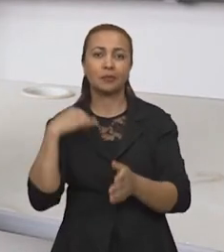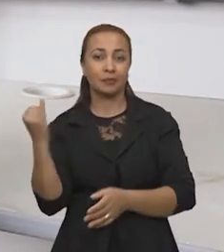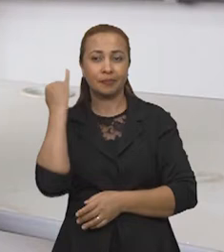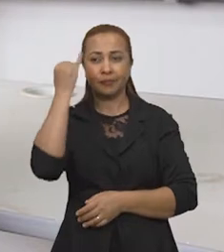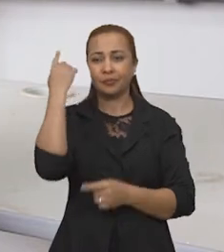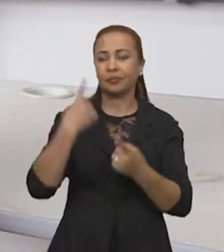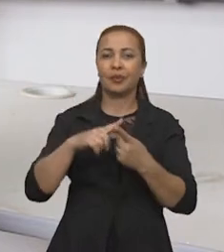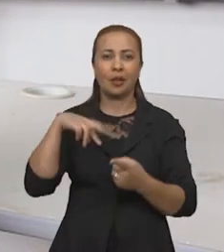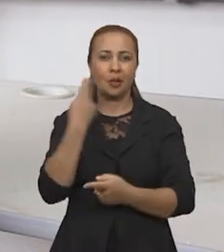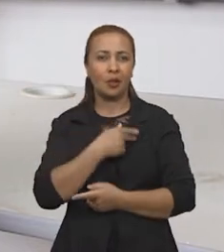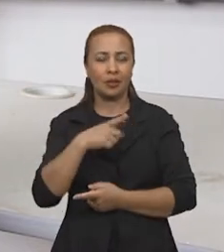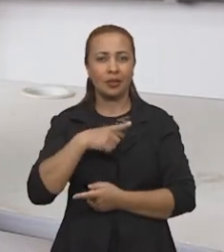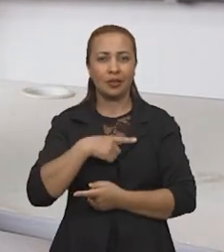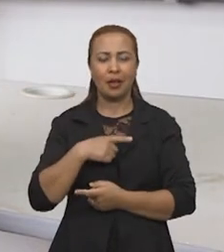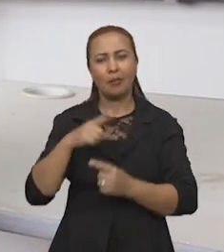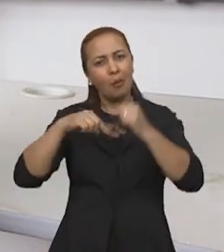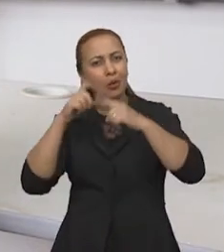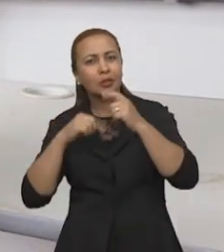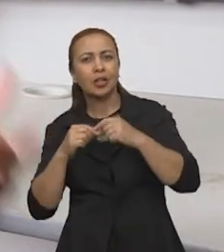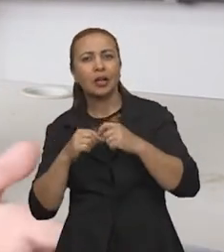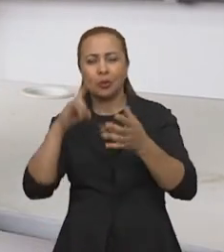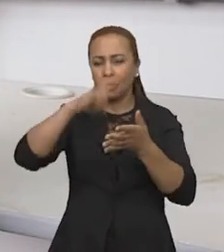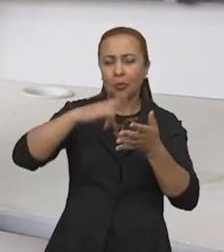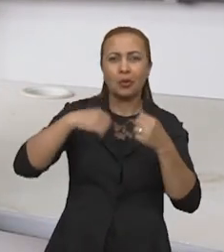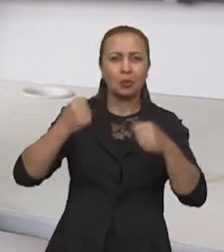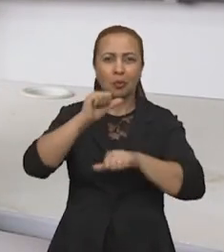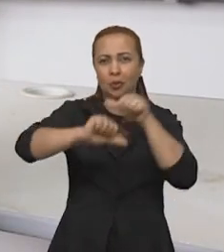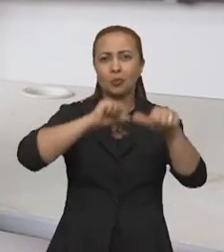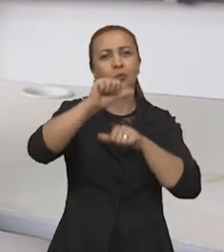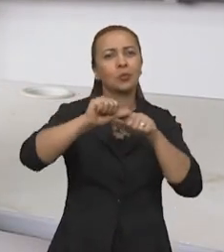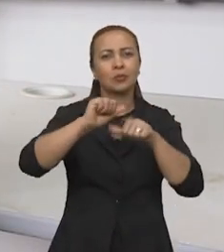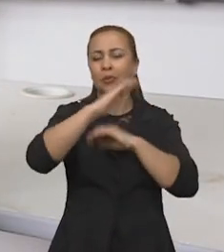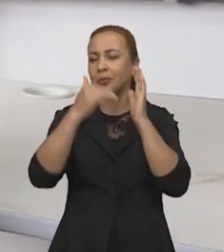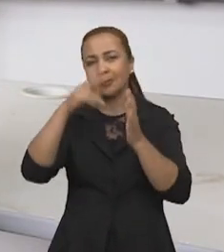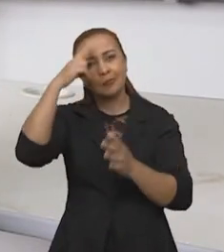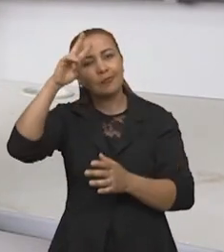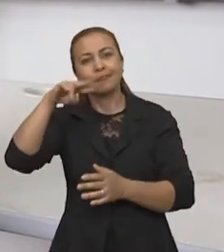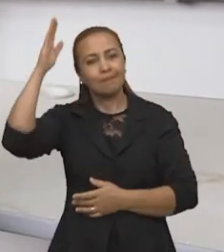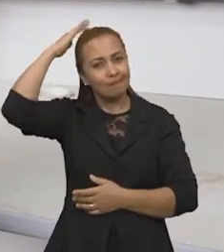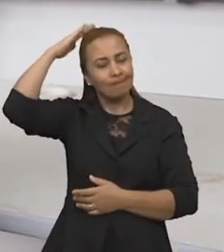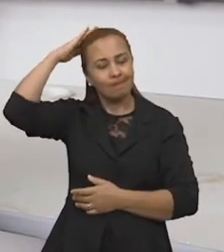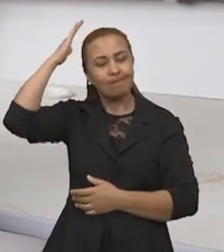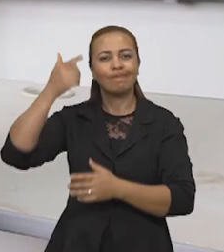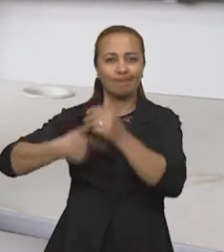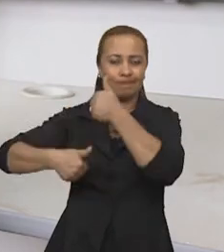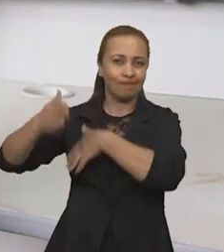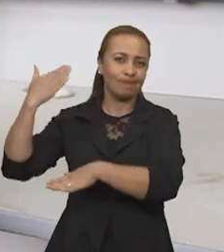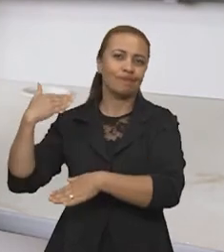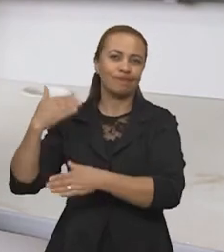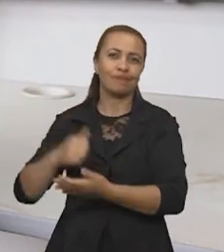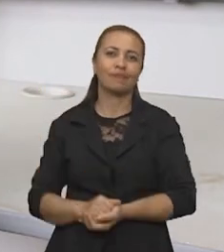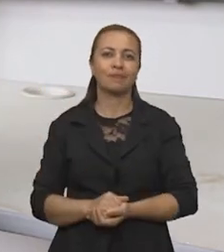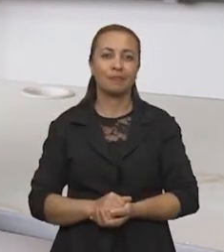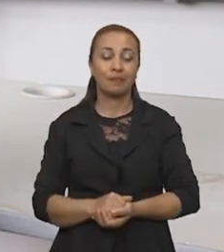grande importância, porque nós estamos lidando com peças, com documentos que podem mudar completamente, né, o rumo, da